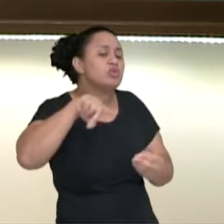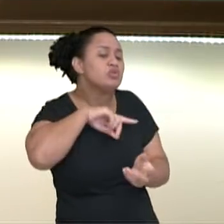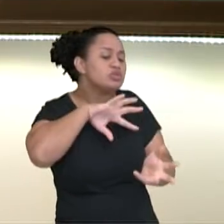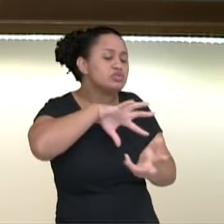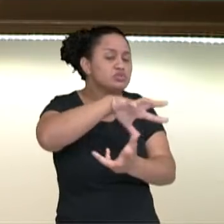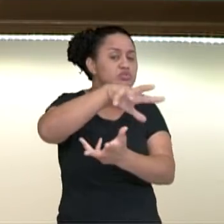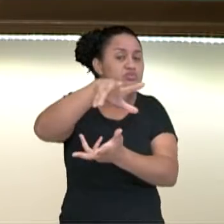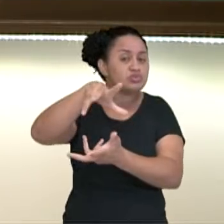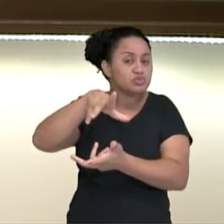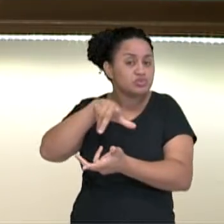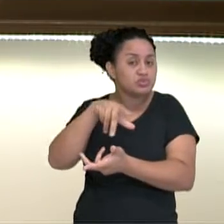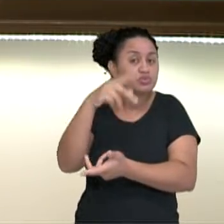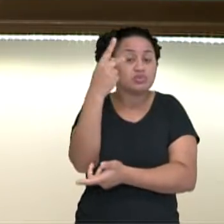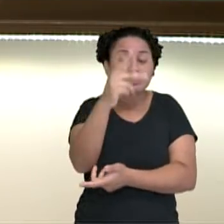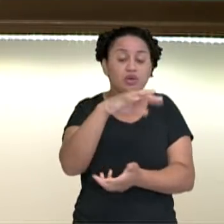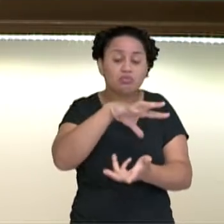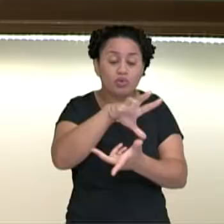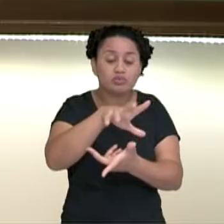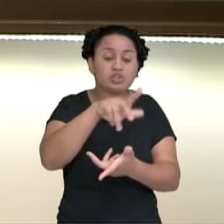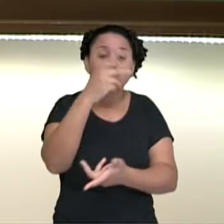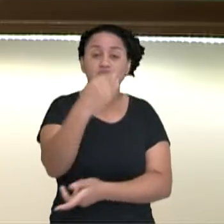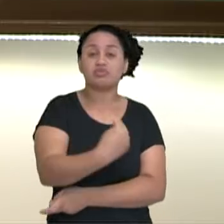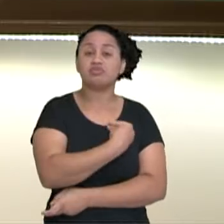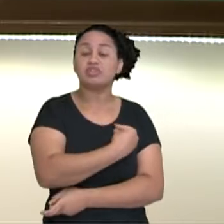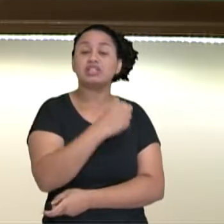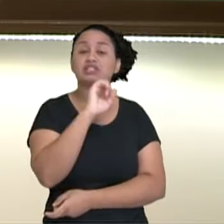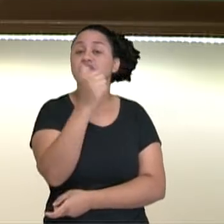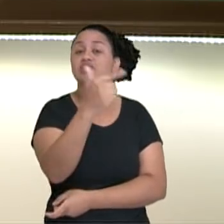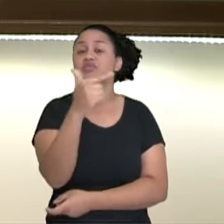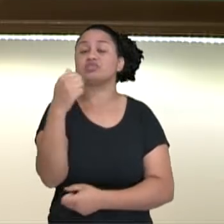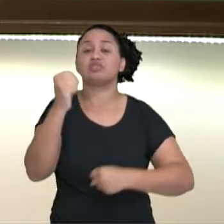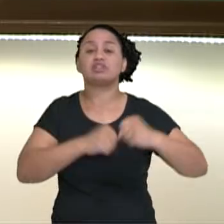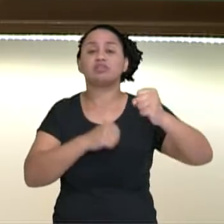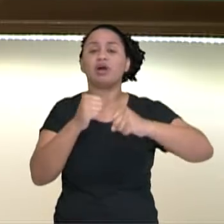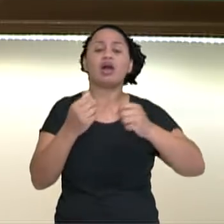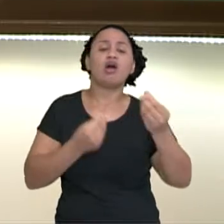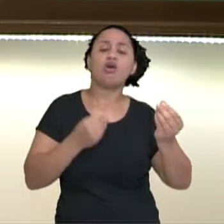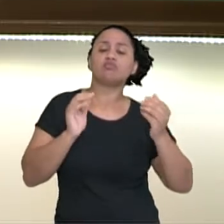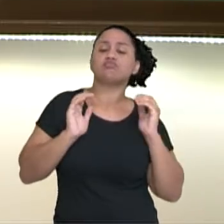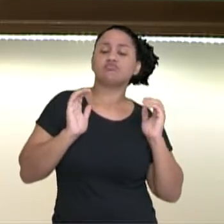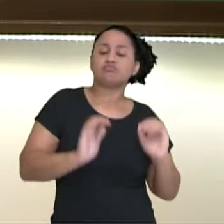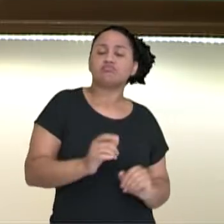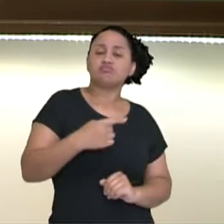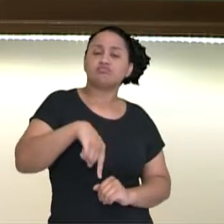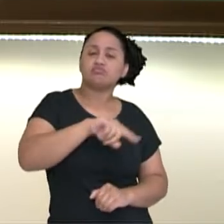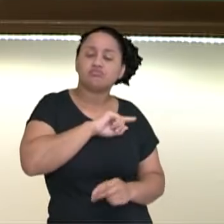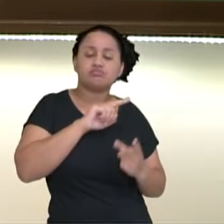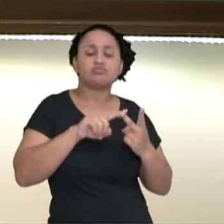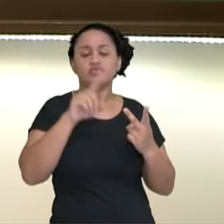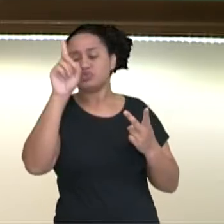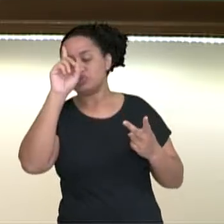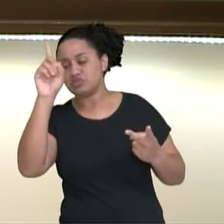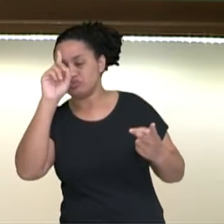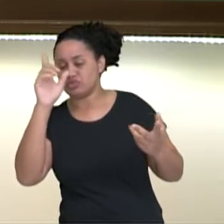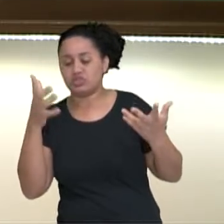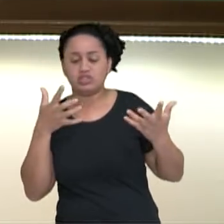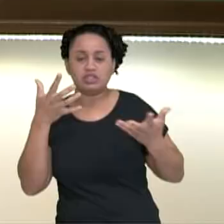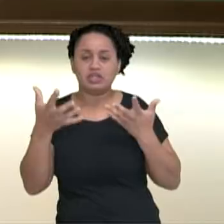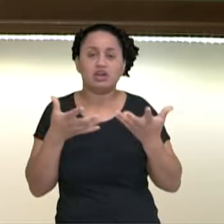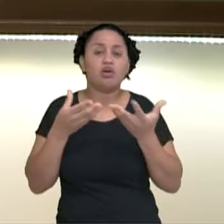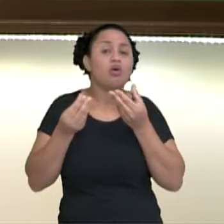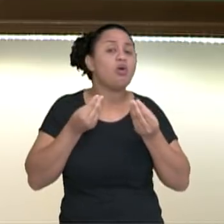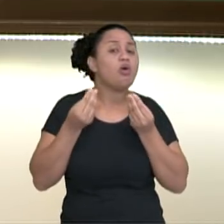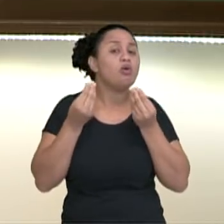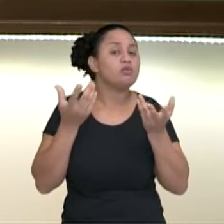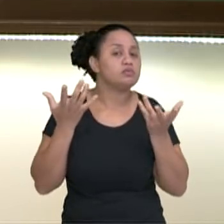mundo, o seu mundo sem as máquinas? Como seria o nosso comportamento? Como seria o nosso dia a dia? Como seria o nosso